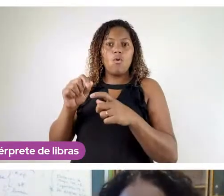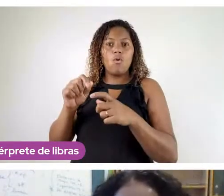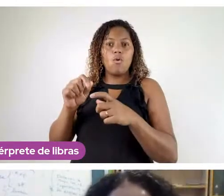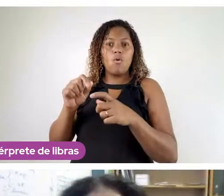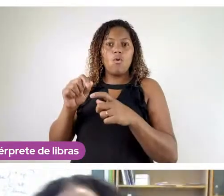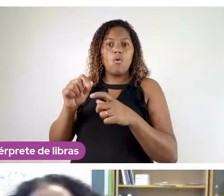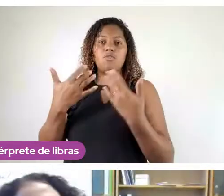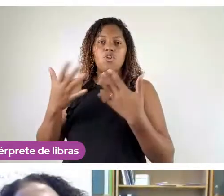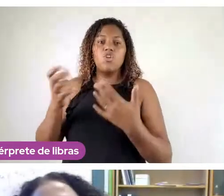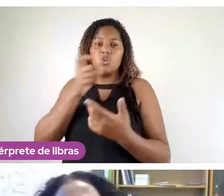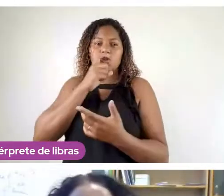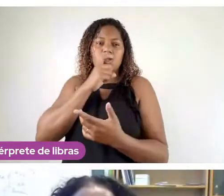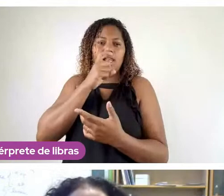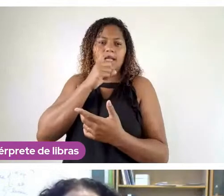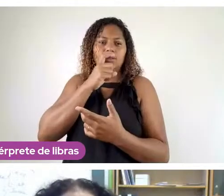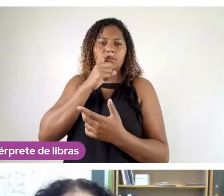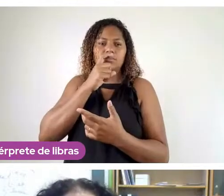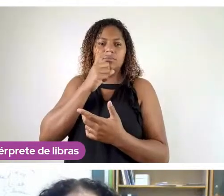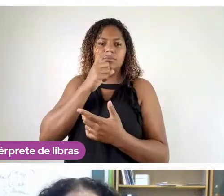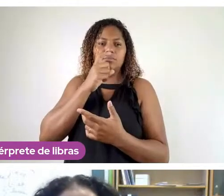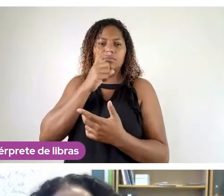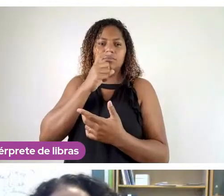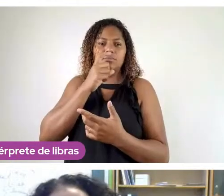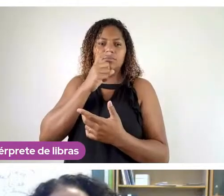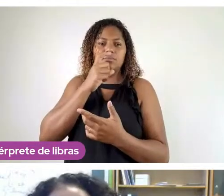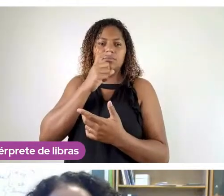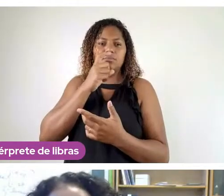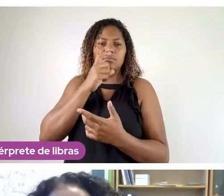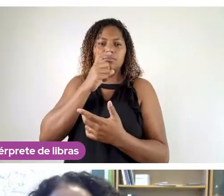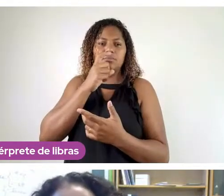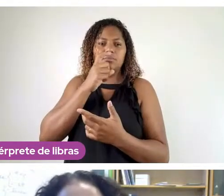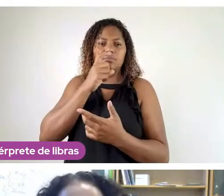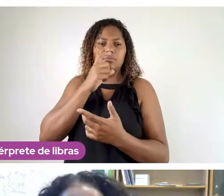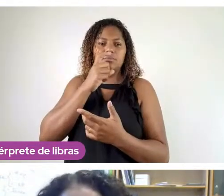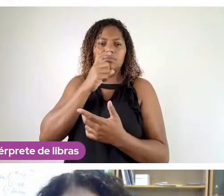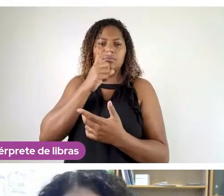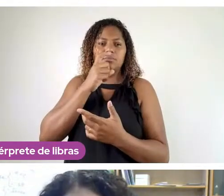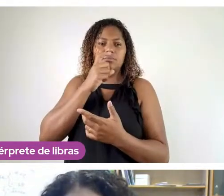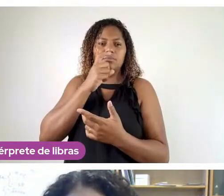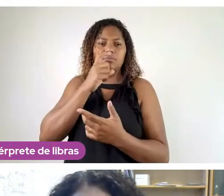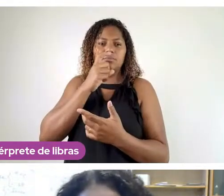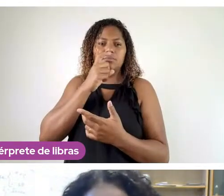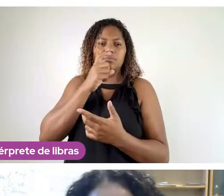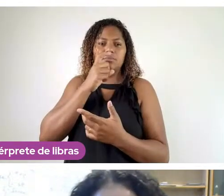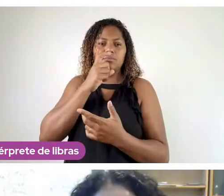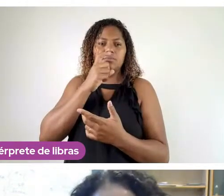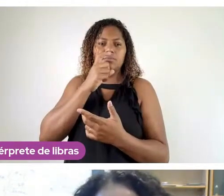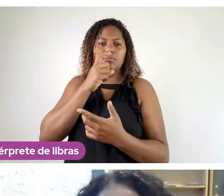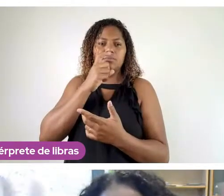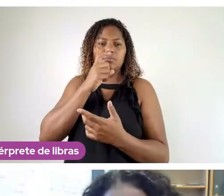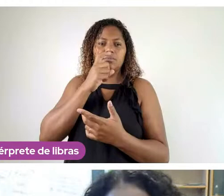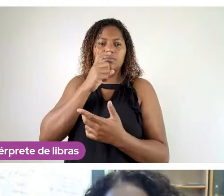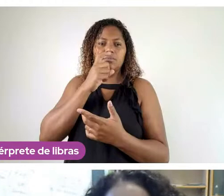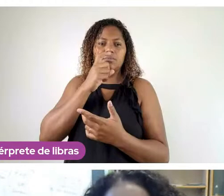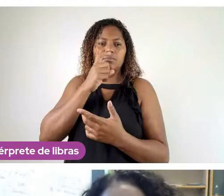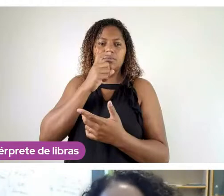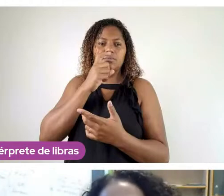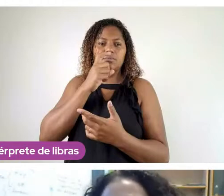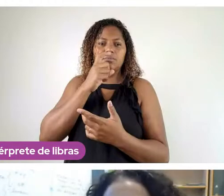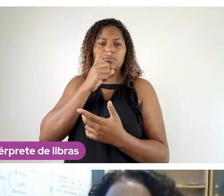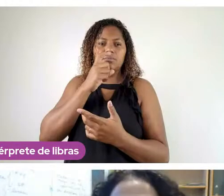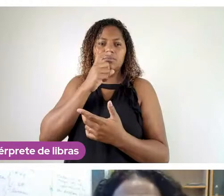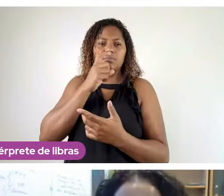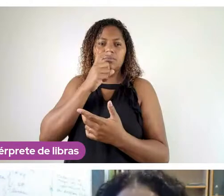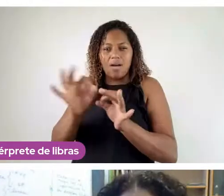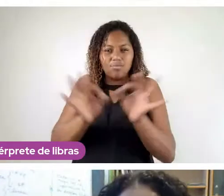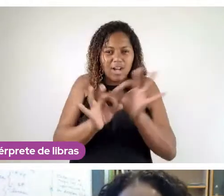que estão na audiência, tem que pensar que é uma célula, né? São, sei lá, milhões de células,